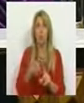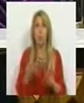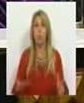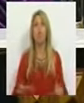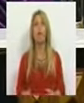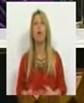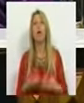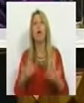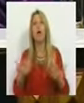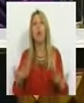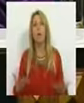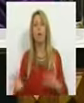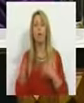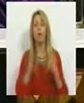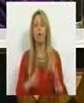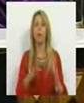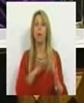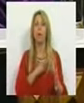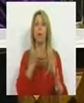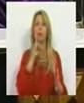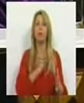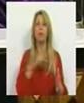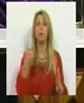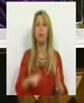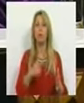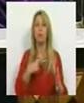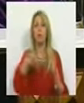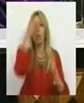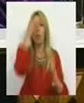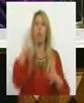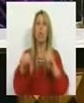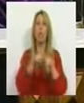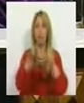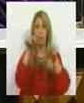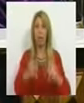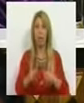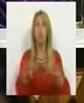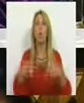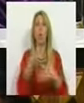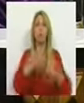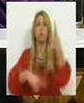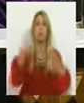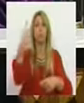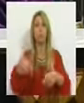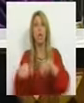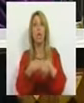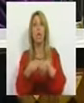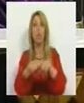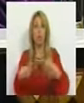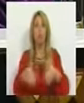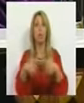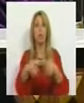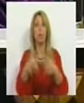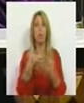Por outro lado, permita-me também, Sr. Presidente, um comentário político. Queixa-se muito nesta comissão os deputados dos partidos que suportam o